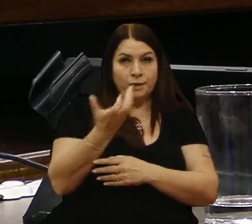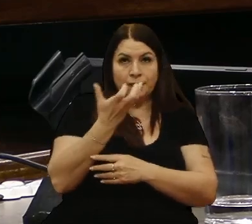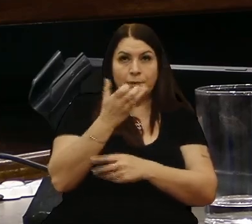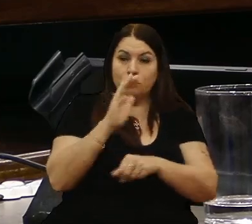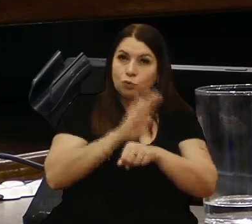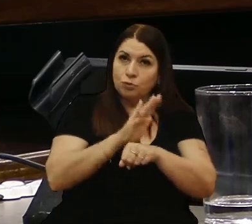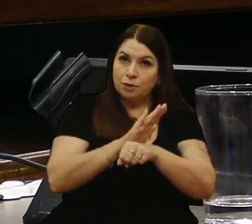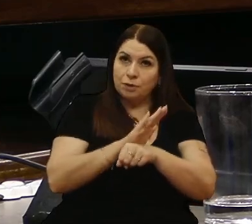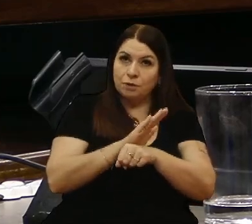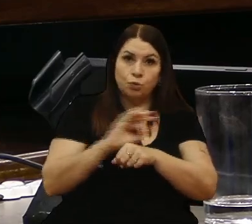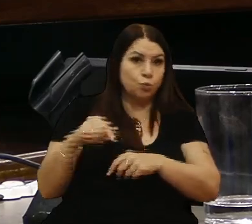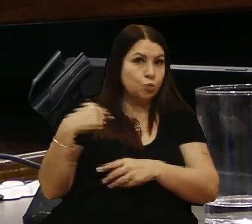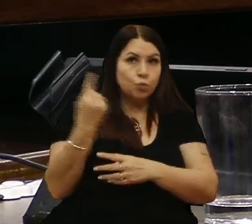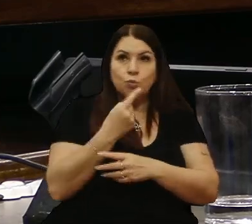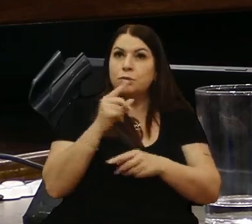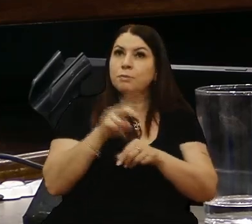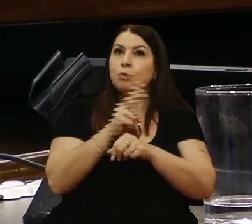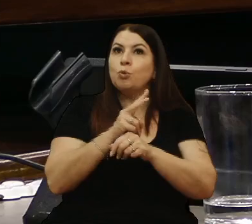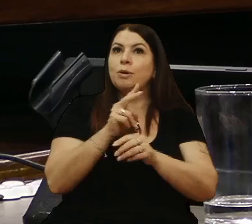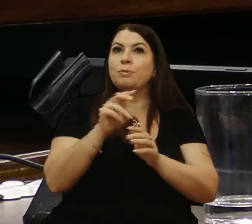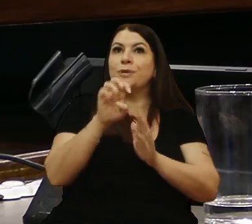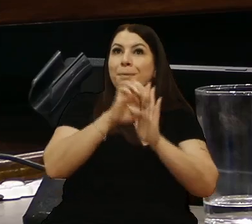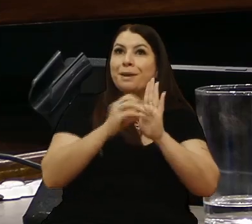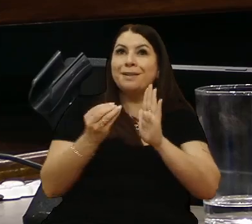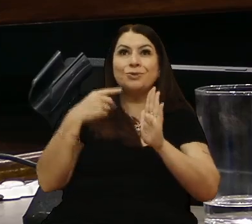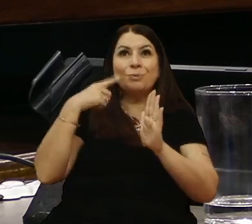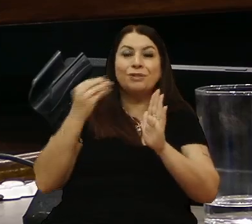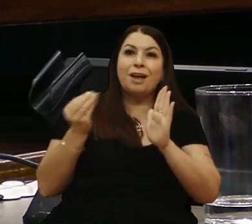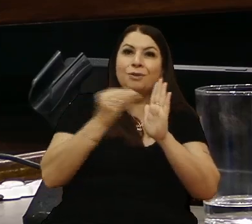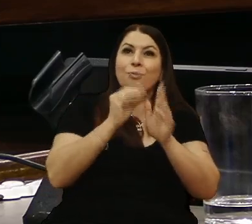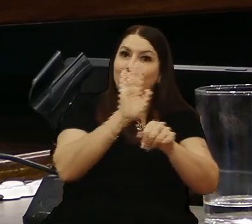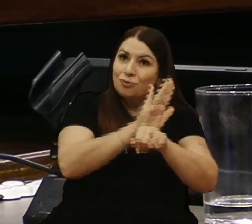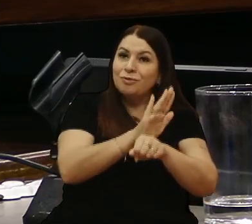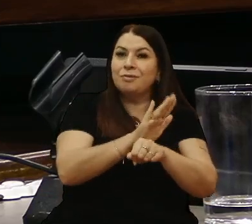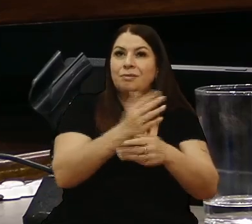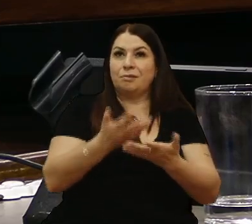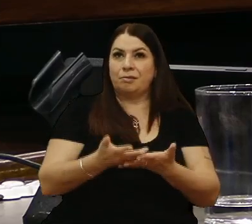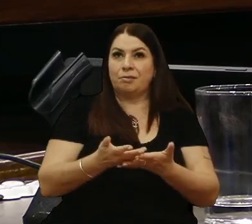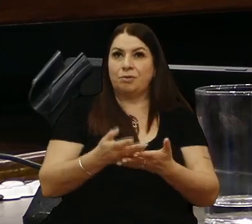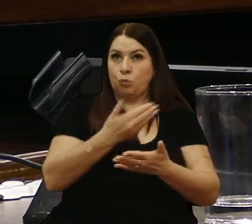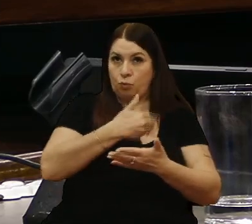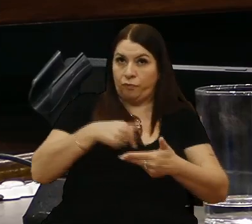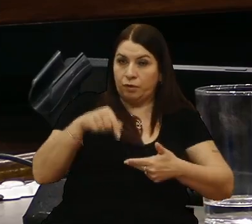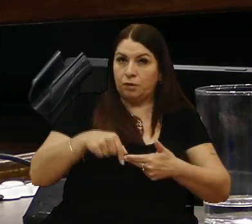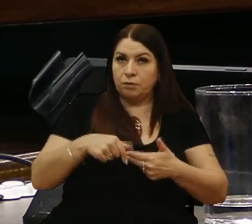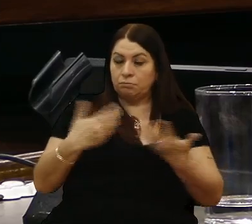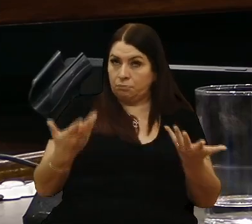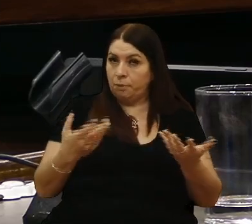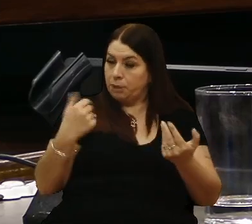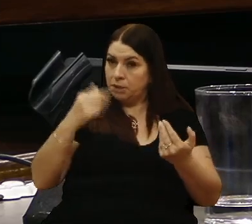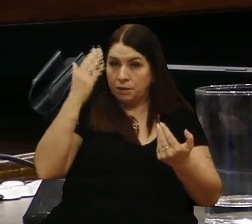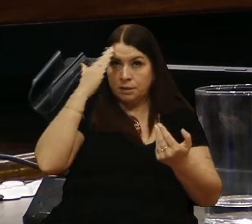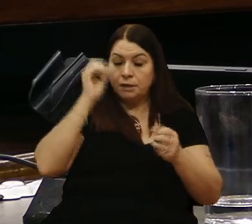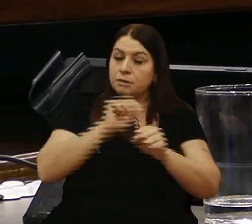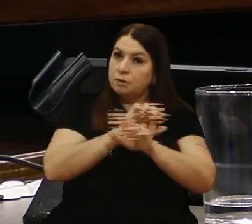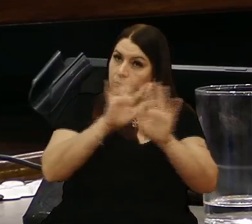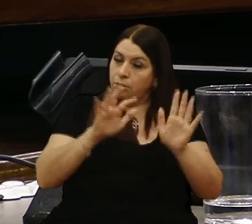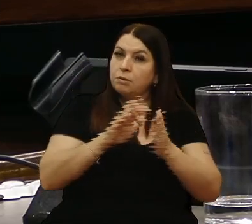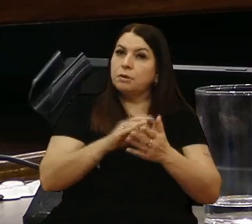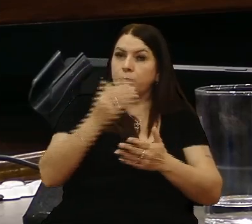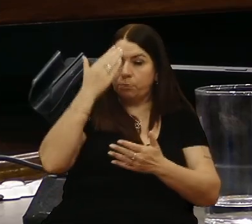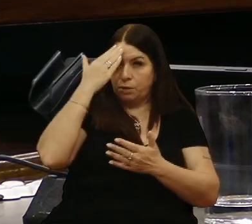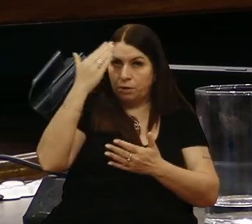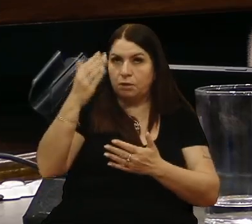ajudar. Todos nós buscamos emendas para ajudar o governo, mas a gente precisa de transparência. Muito